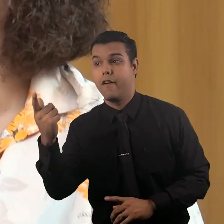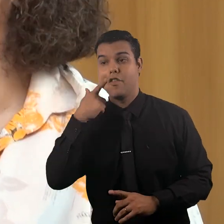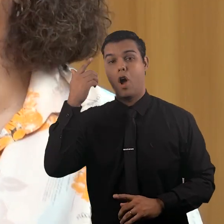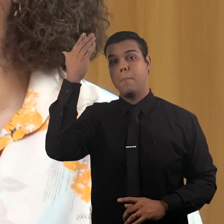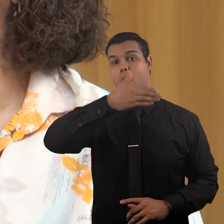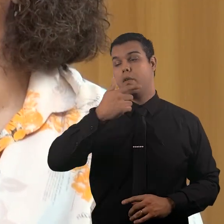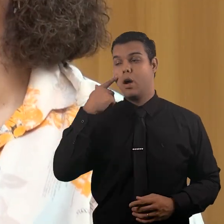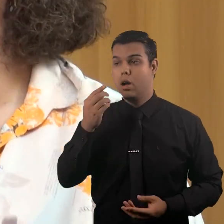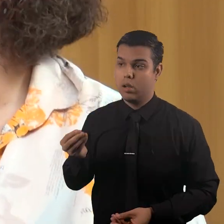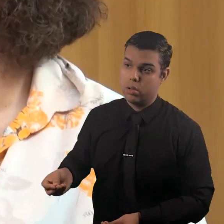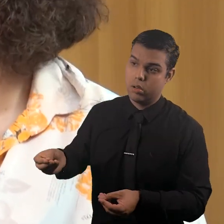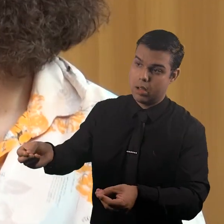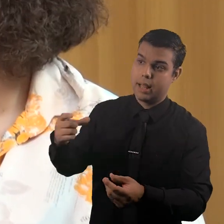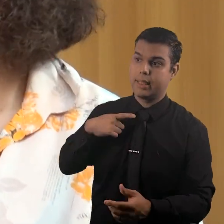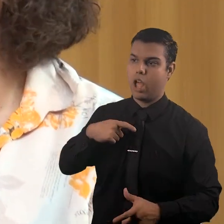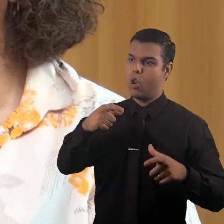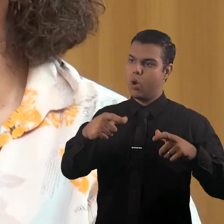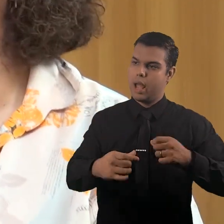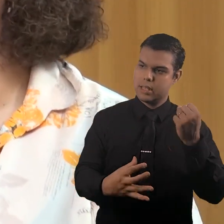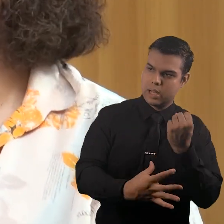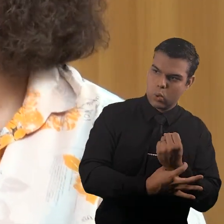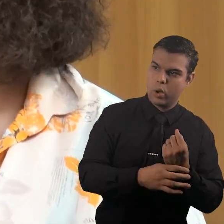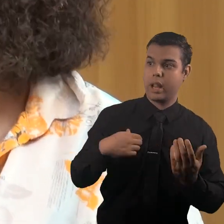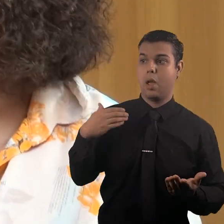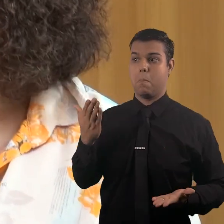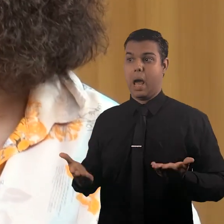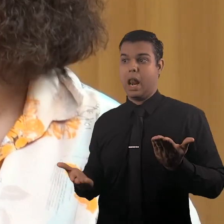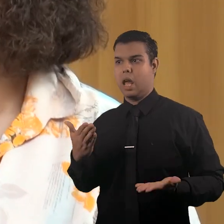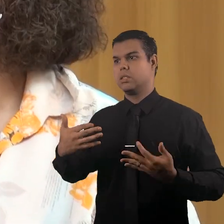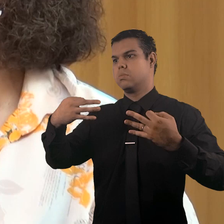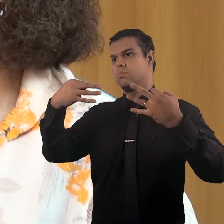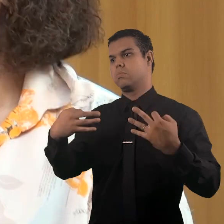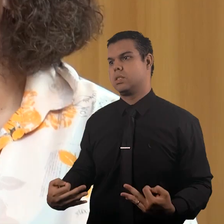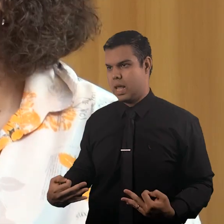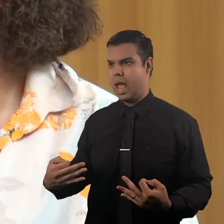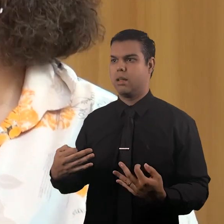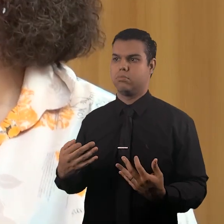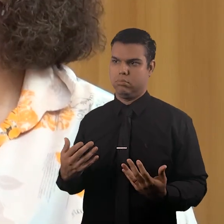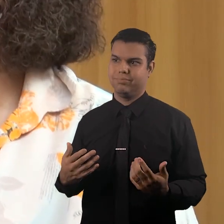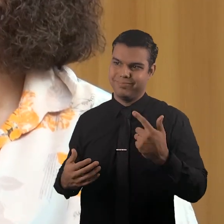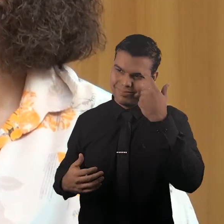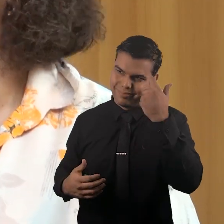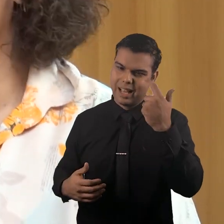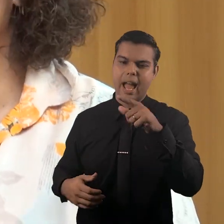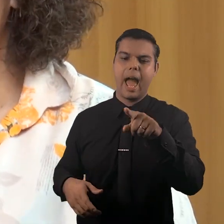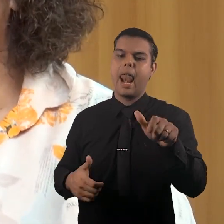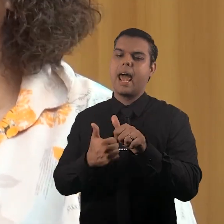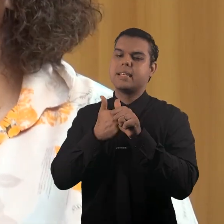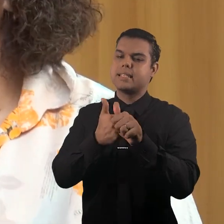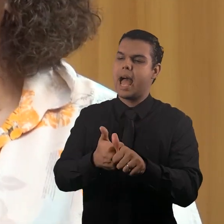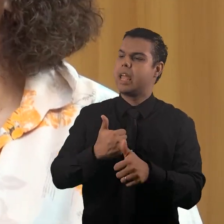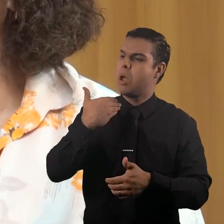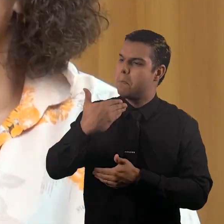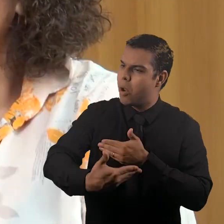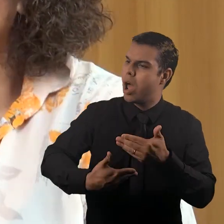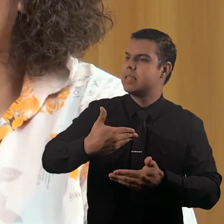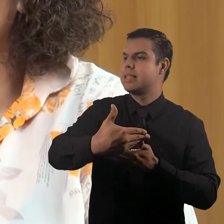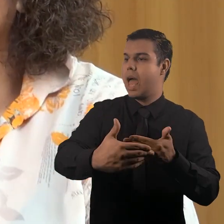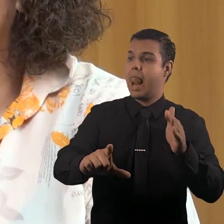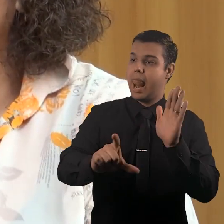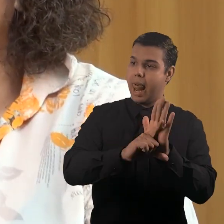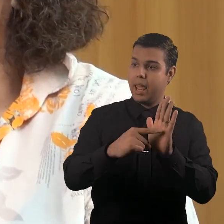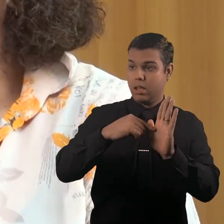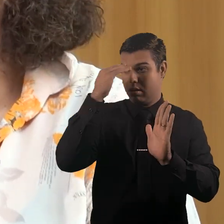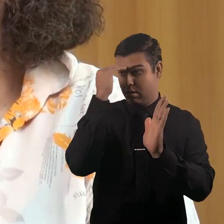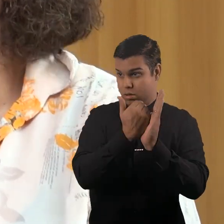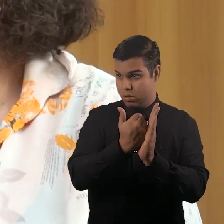perucas que já foram doadas, elas têm um local seguro, elas têm uma balança do Imetro que mede a quantidade de quilos, elas seguem esses processos que está